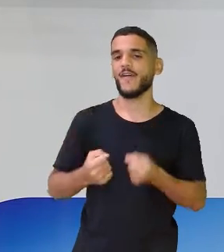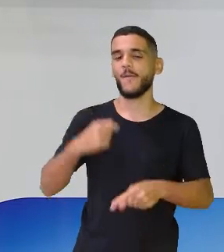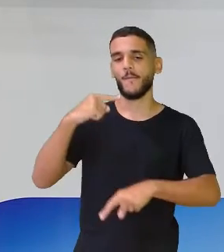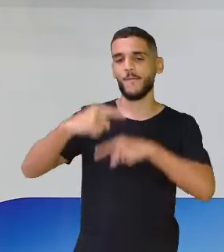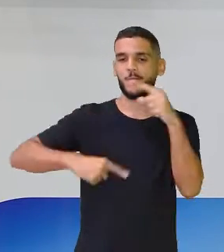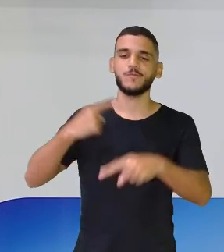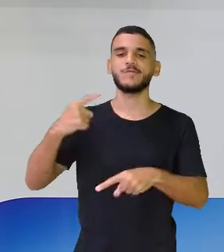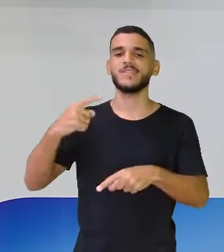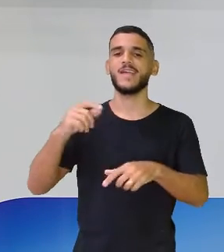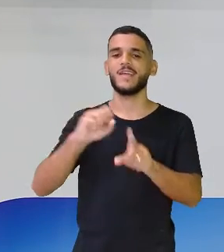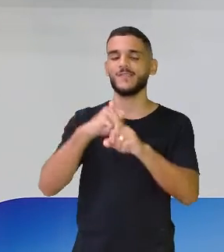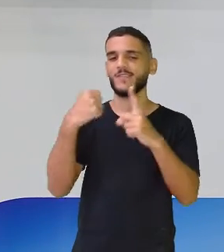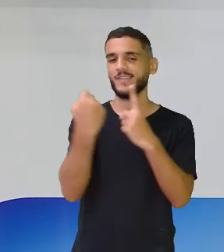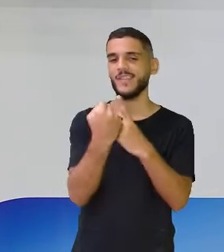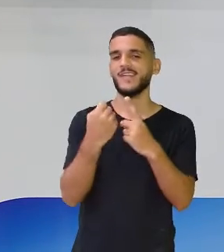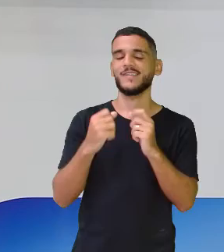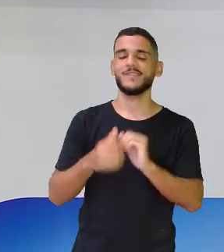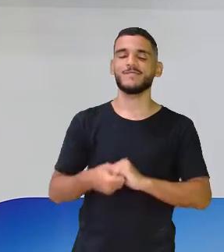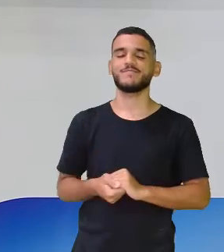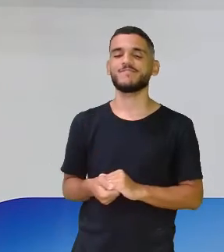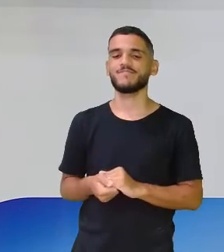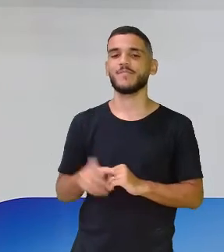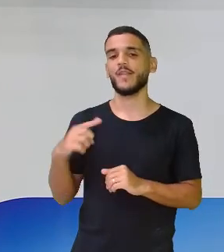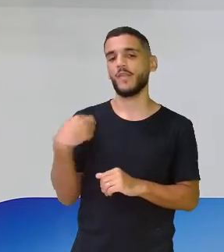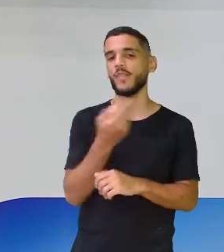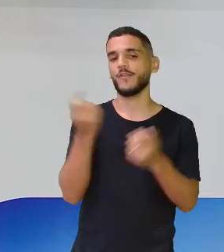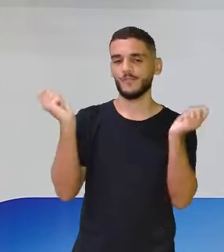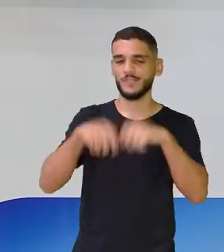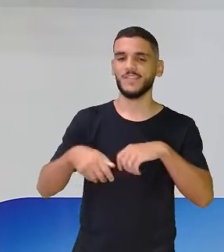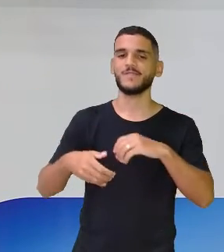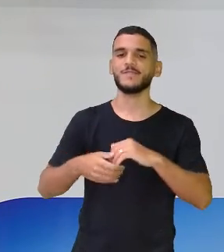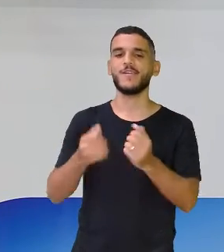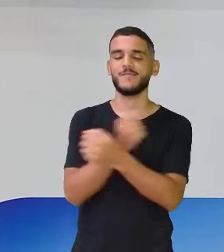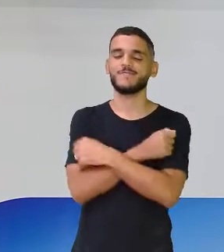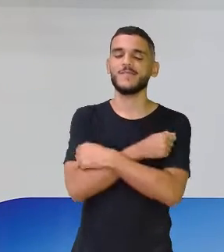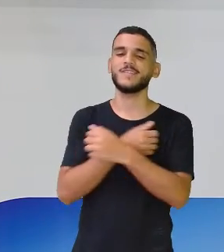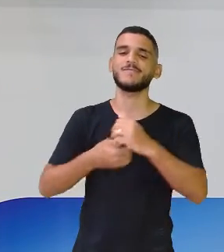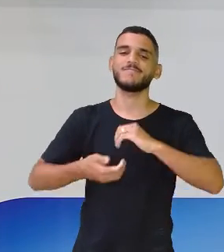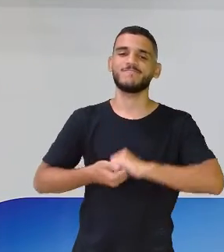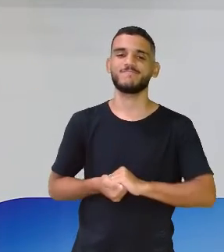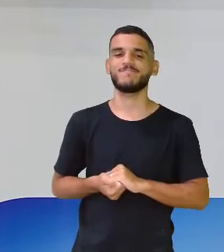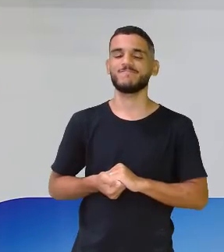embora mudar essa sociedade que a gente consegue. Um abraço.